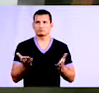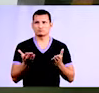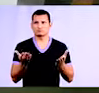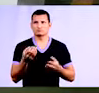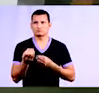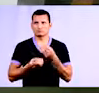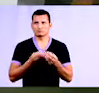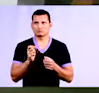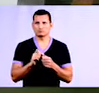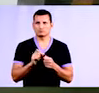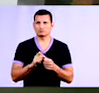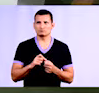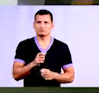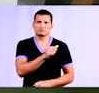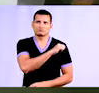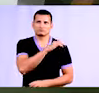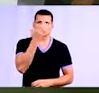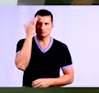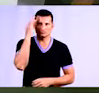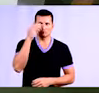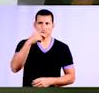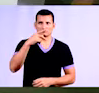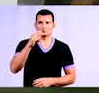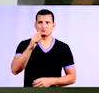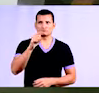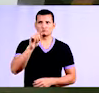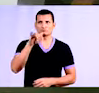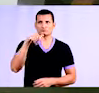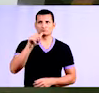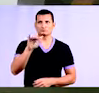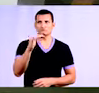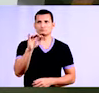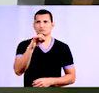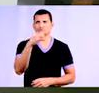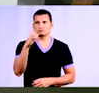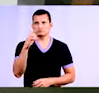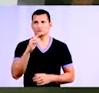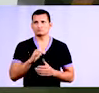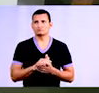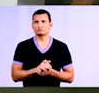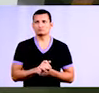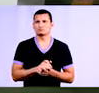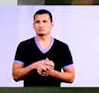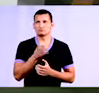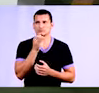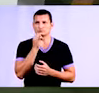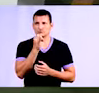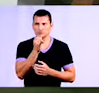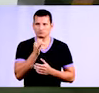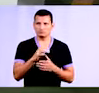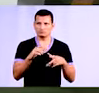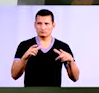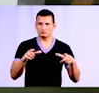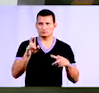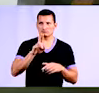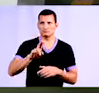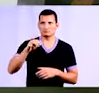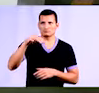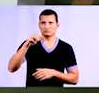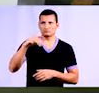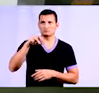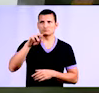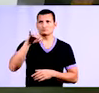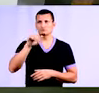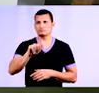os alunos entenderem essa paginação? Se os espaços utilizados de memória, eles